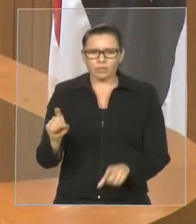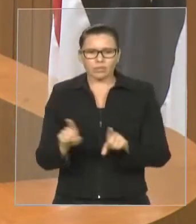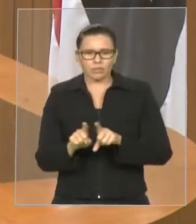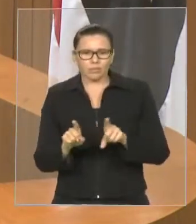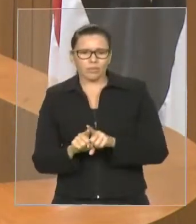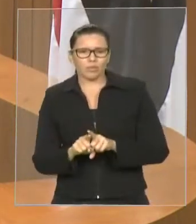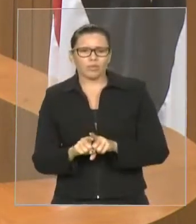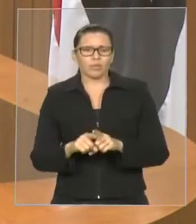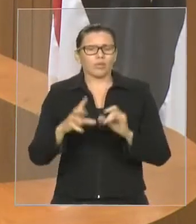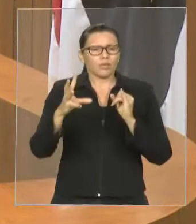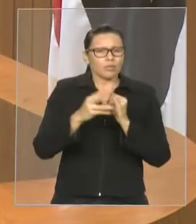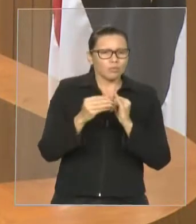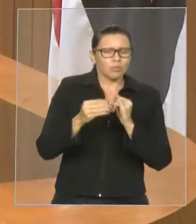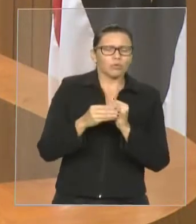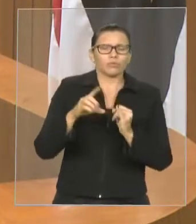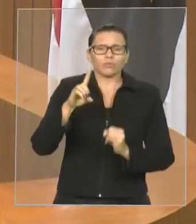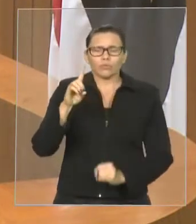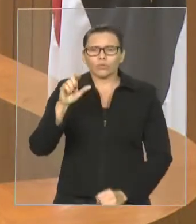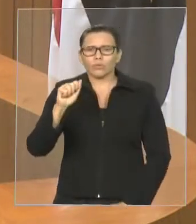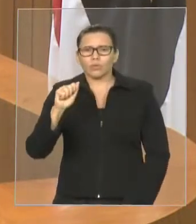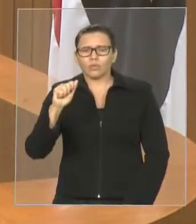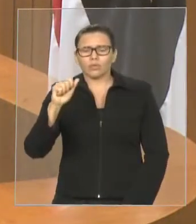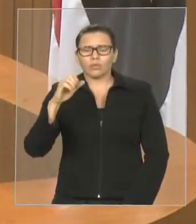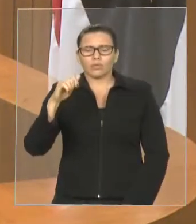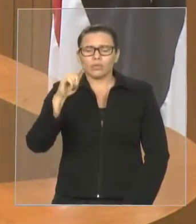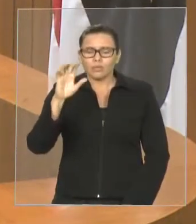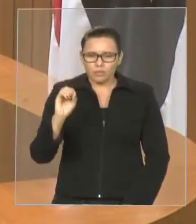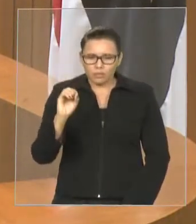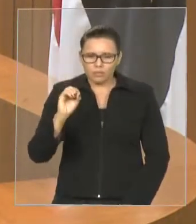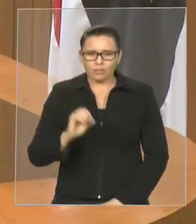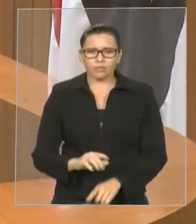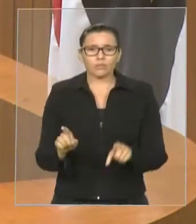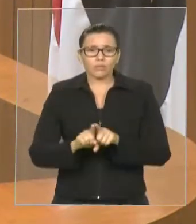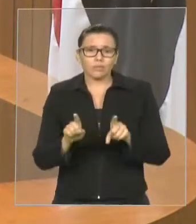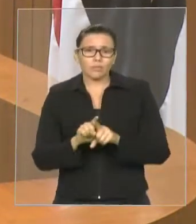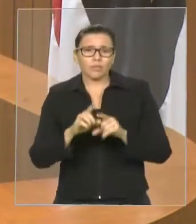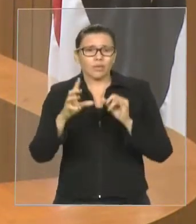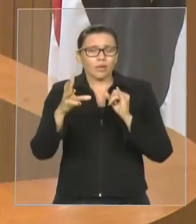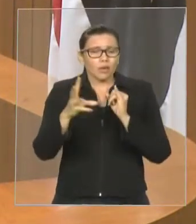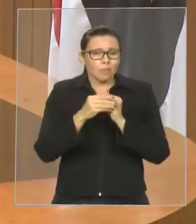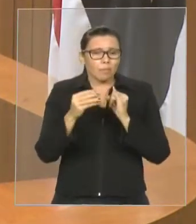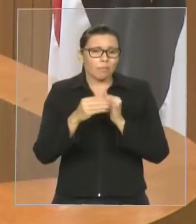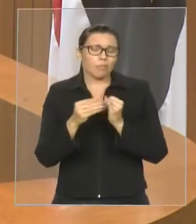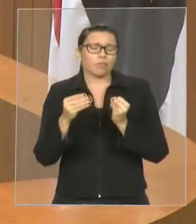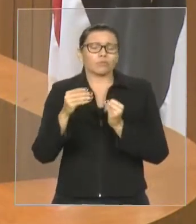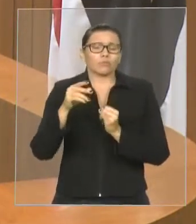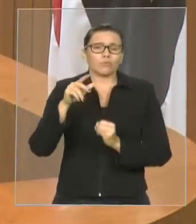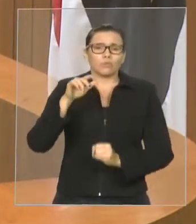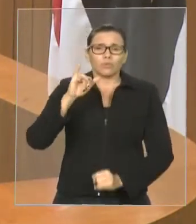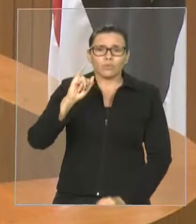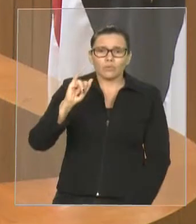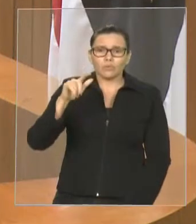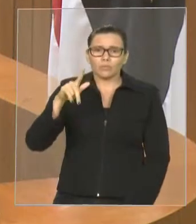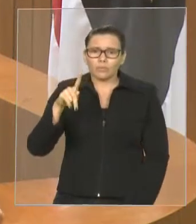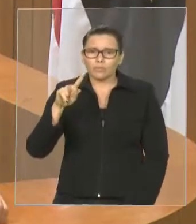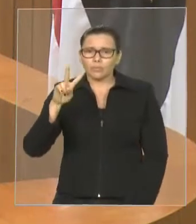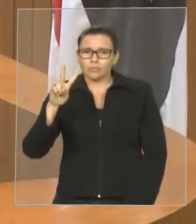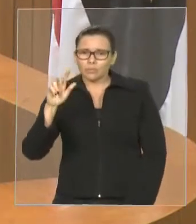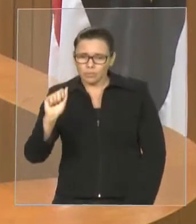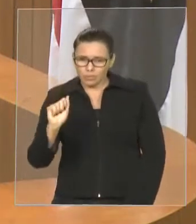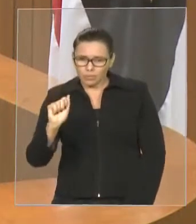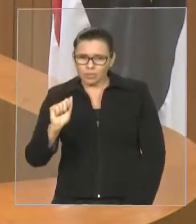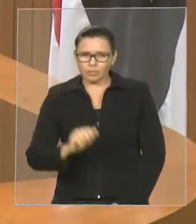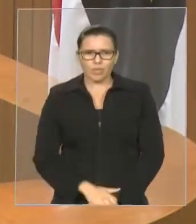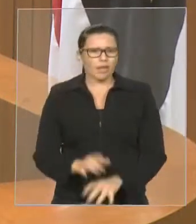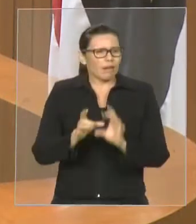e também de doação, isenções inclusive de IPVA de veículos, como é o caso da questão da siderúrgica, e não